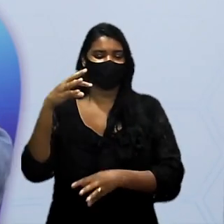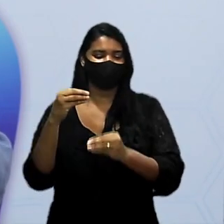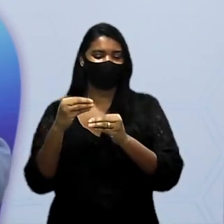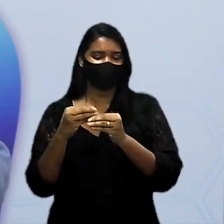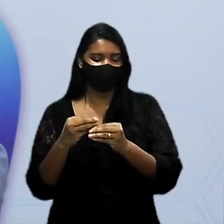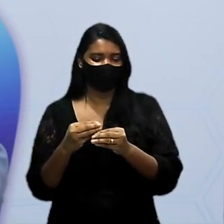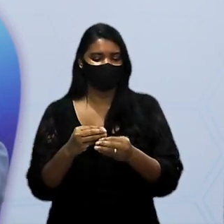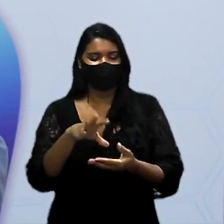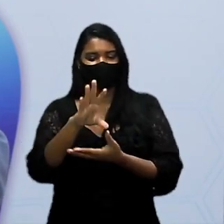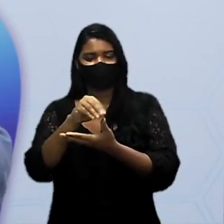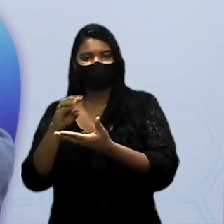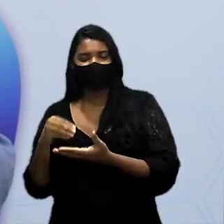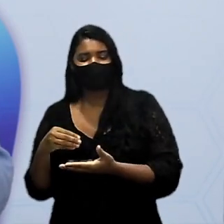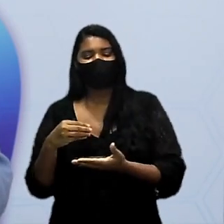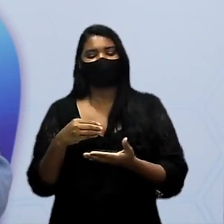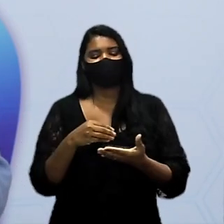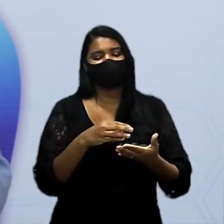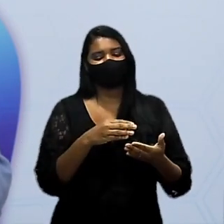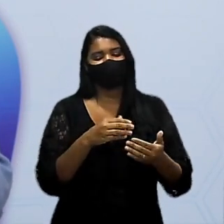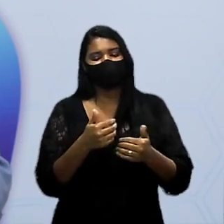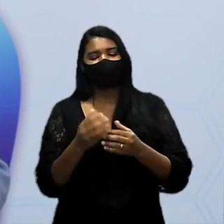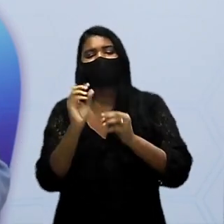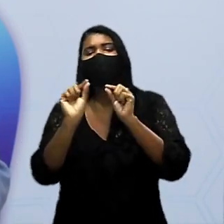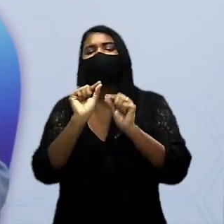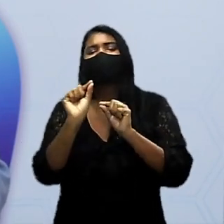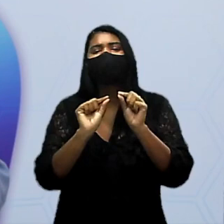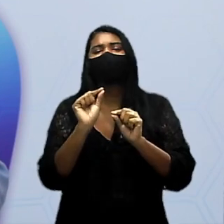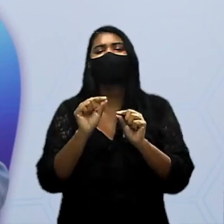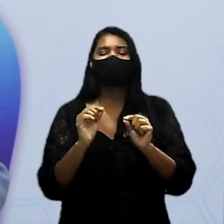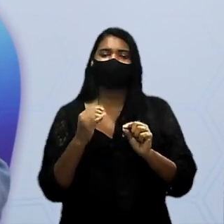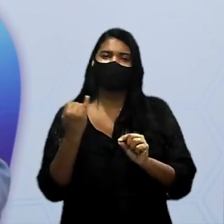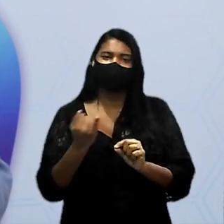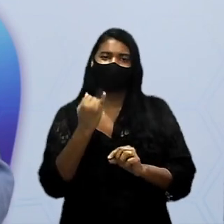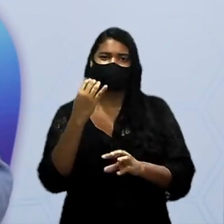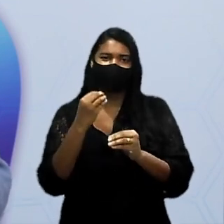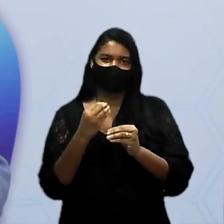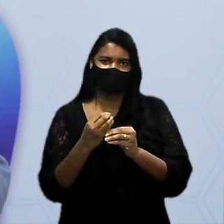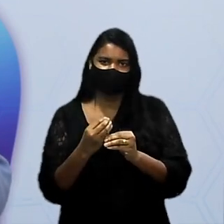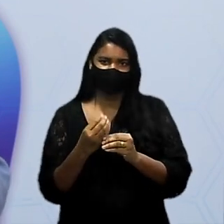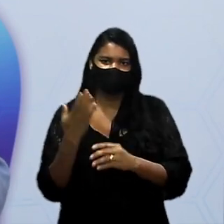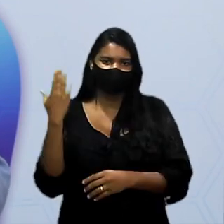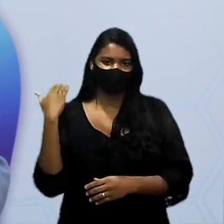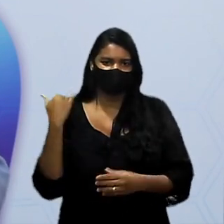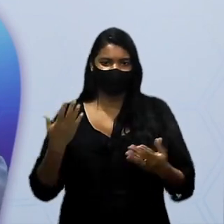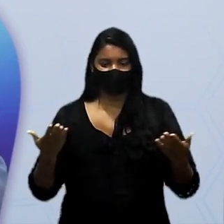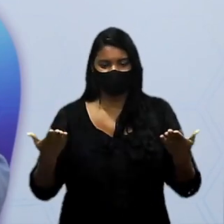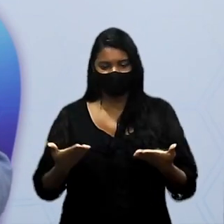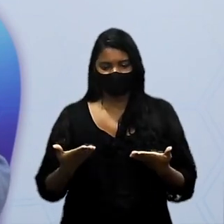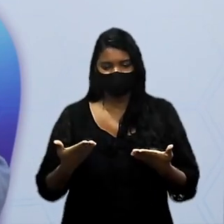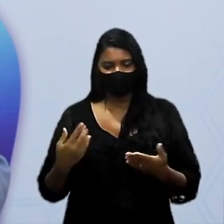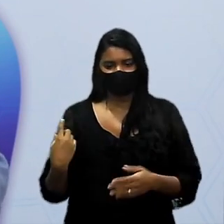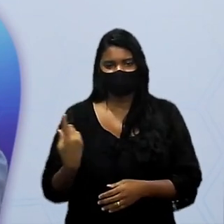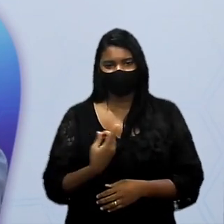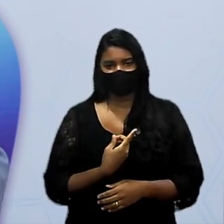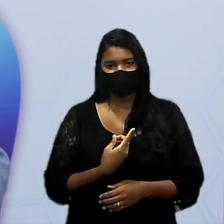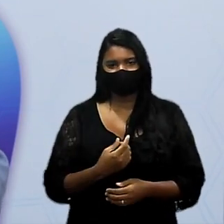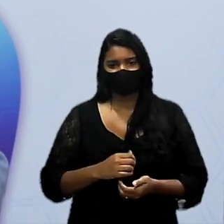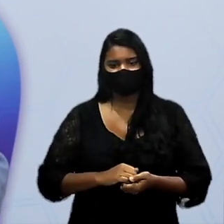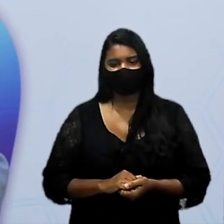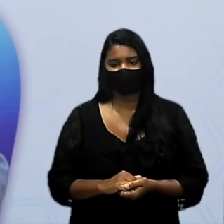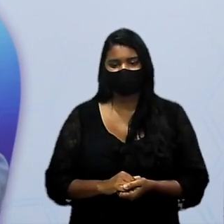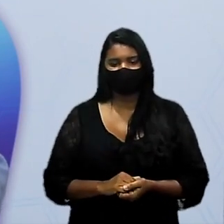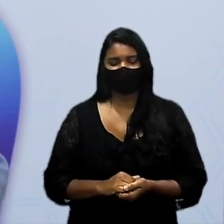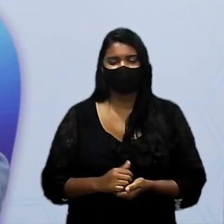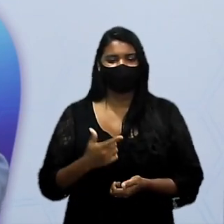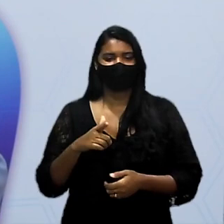ele é repetitivo, ele é segmentado, e o que é para a época era importante, mas que para a gente hoje é algo que